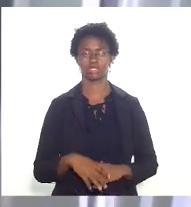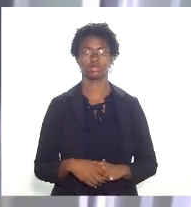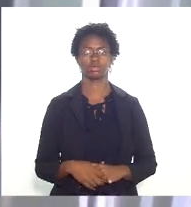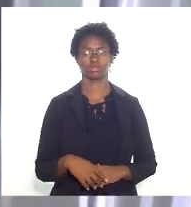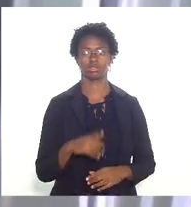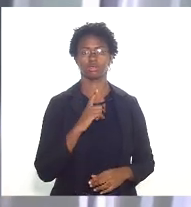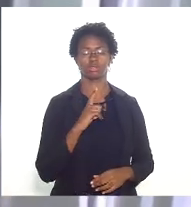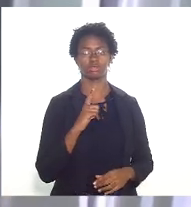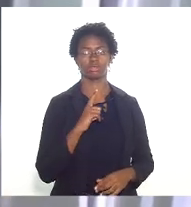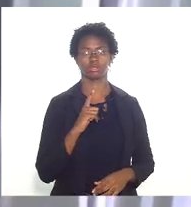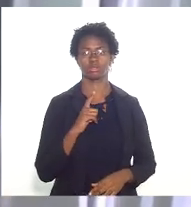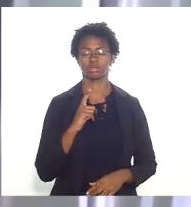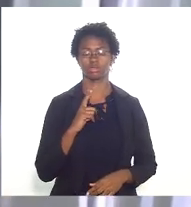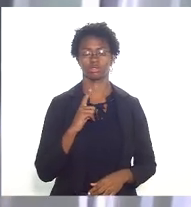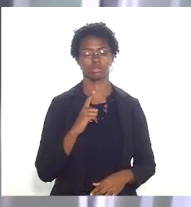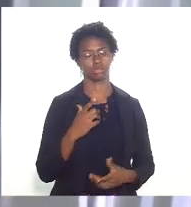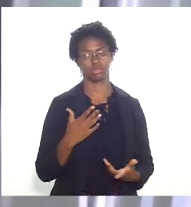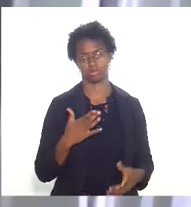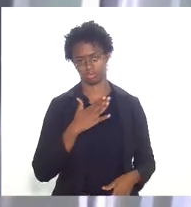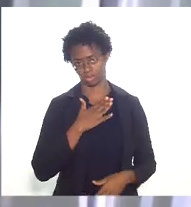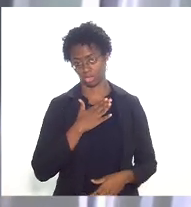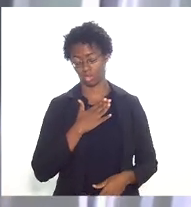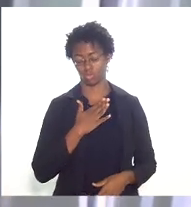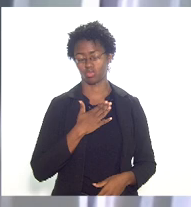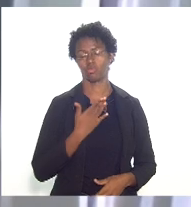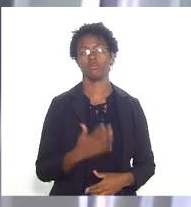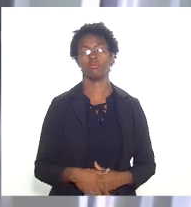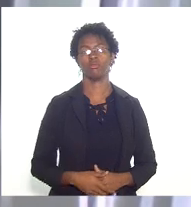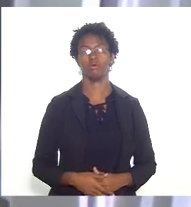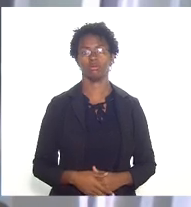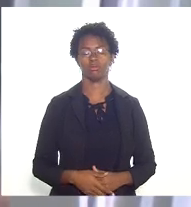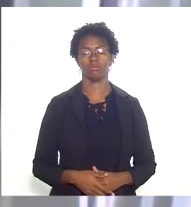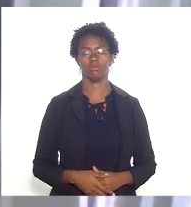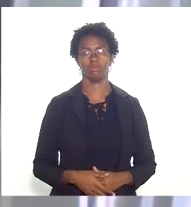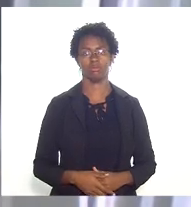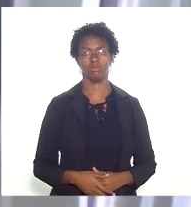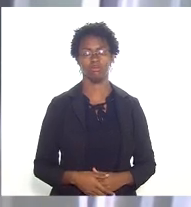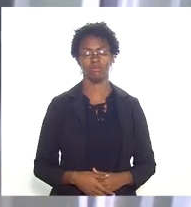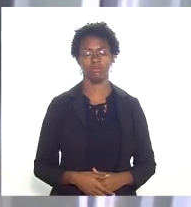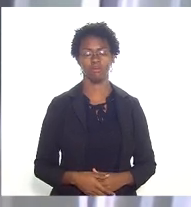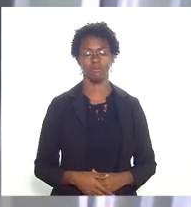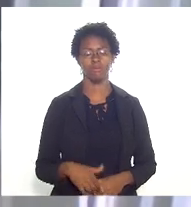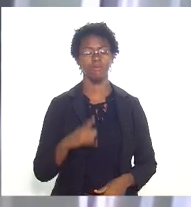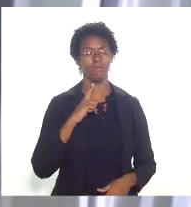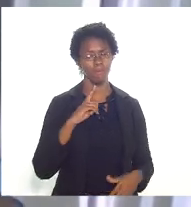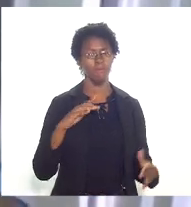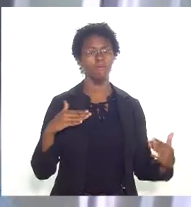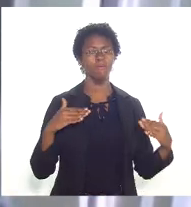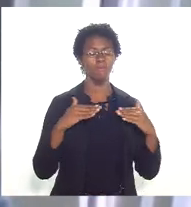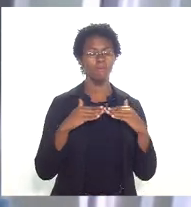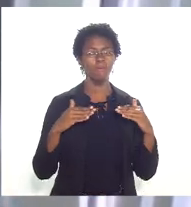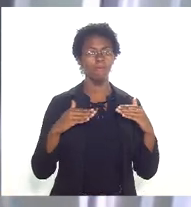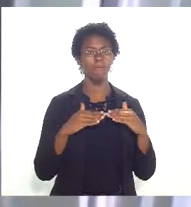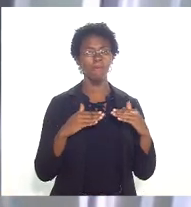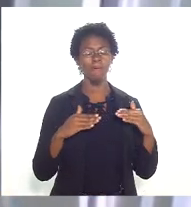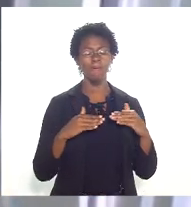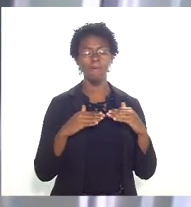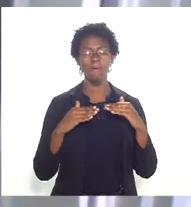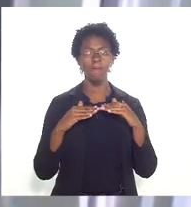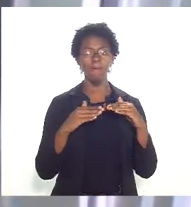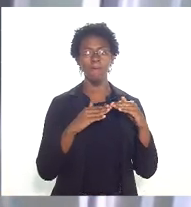tem de minha parte um amplo acordo com algumas